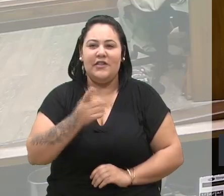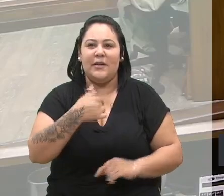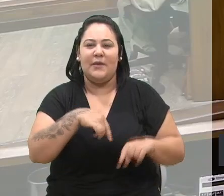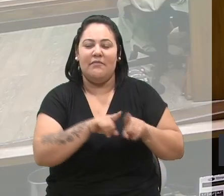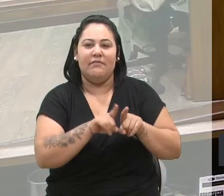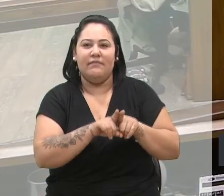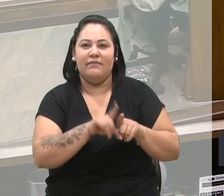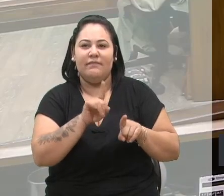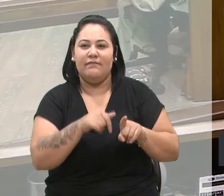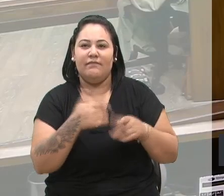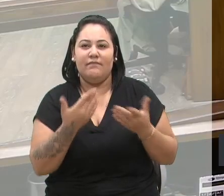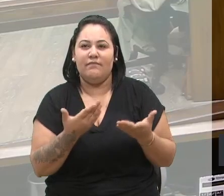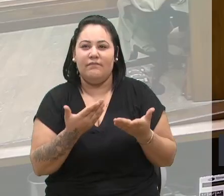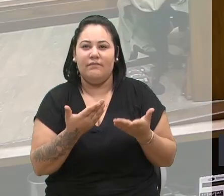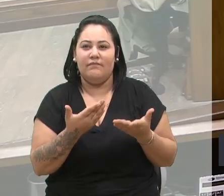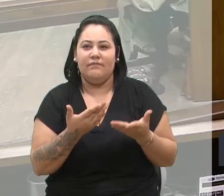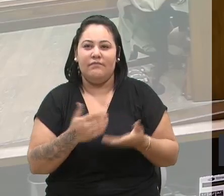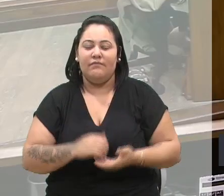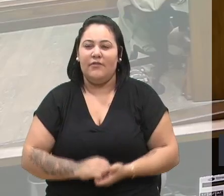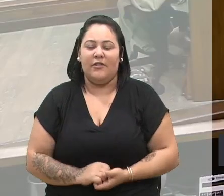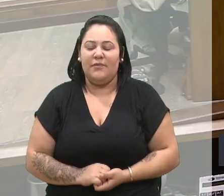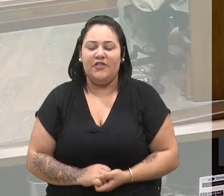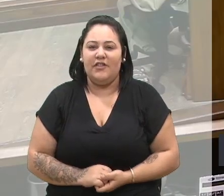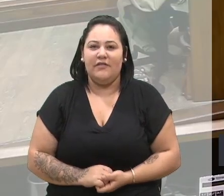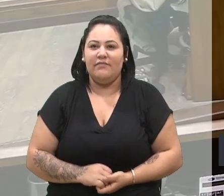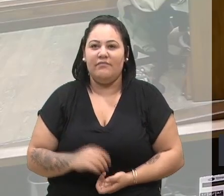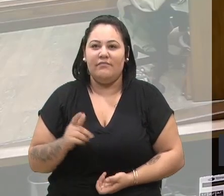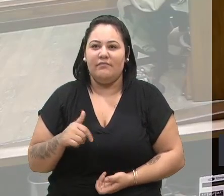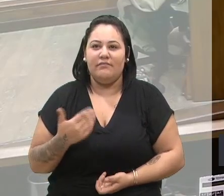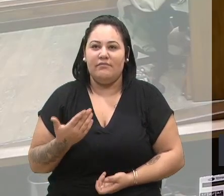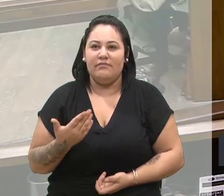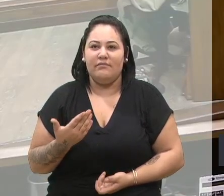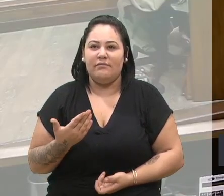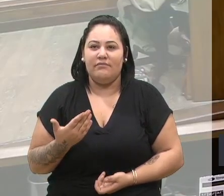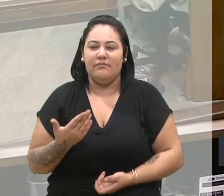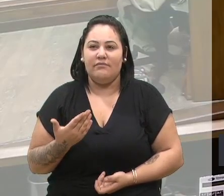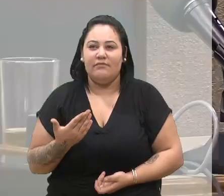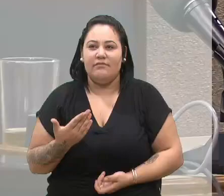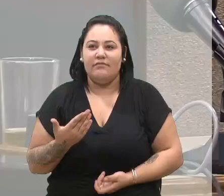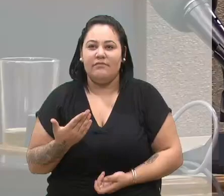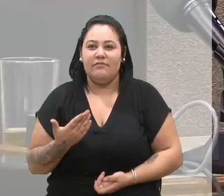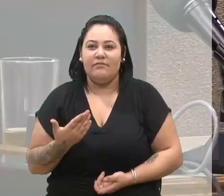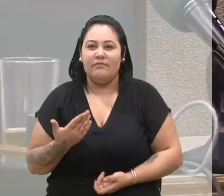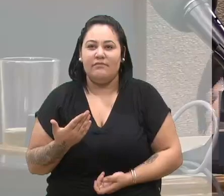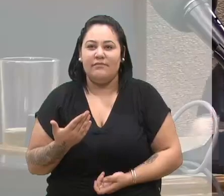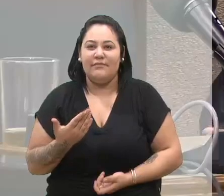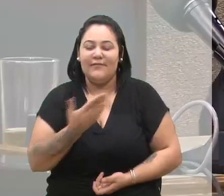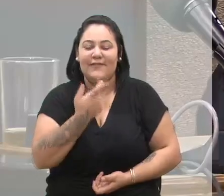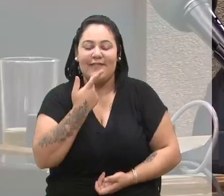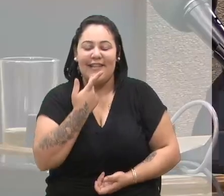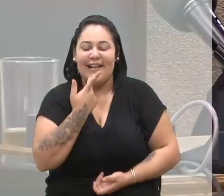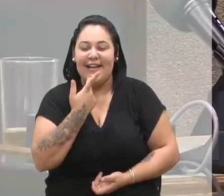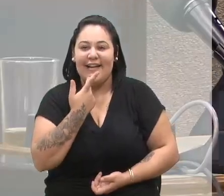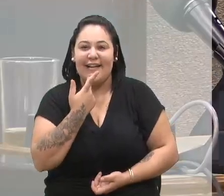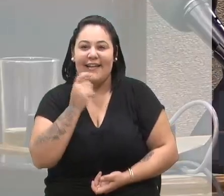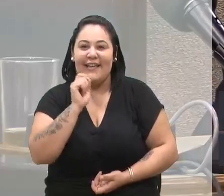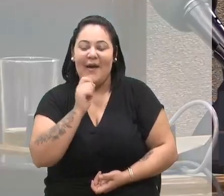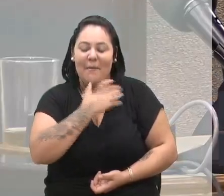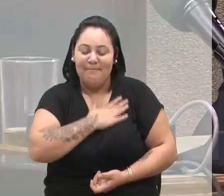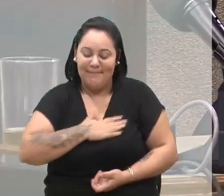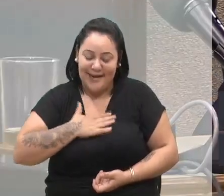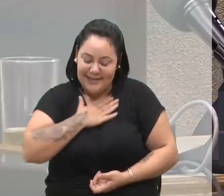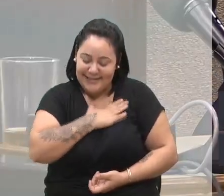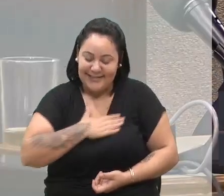Então, já vou me despedir hoje. Tá bom. Então, eu só queria deixar, então, nessa situação, que é um prazer, foi um